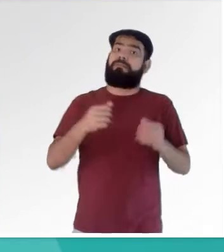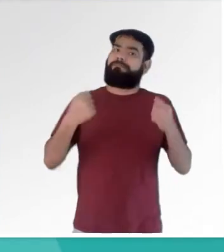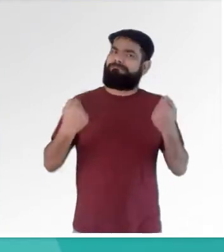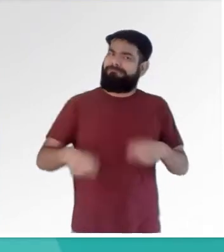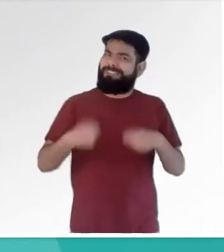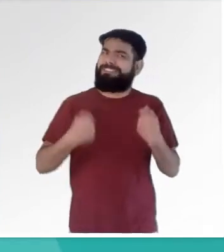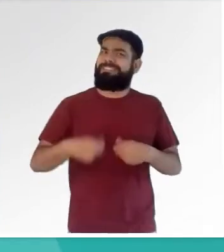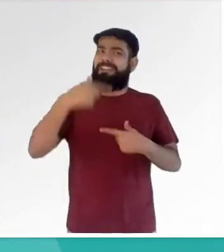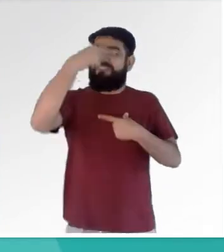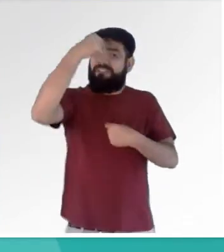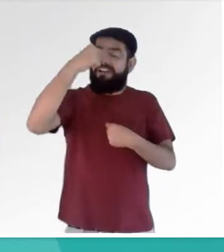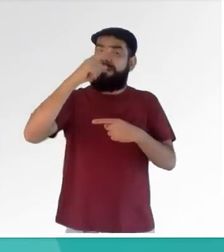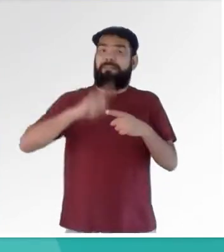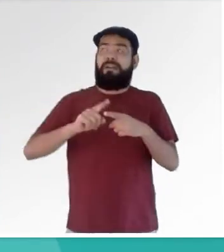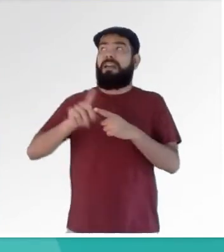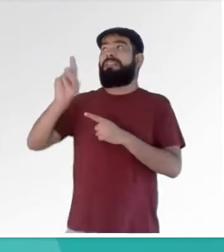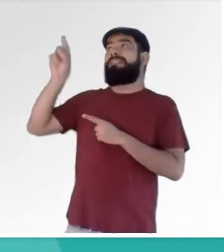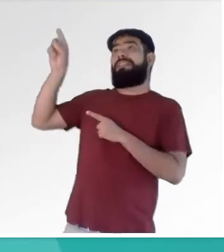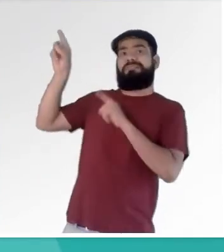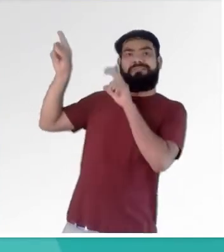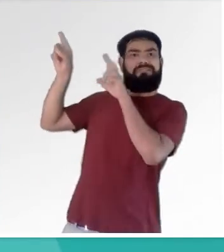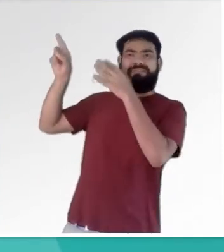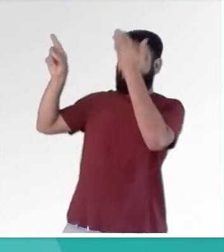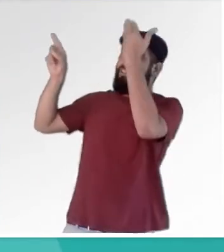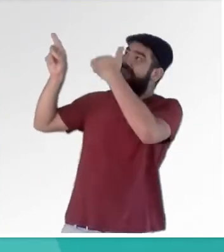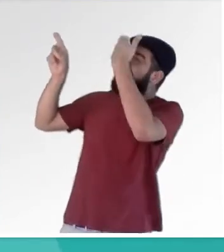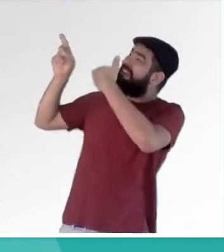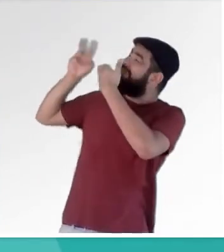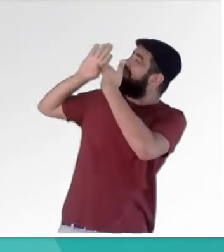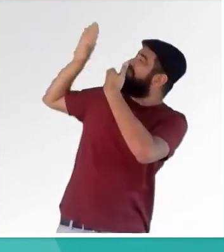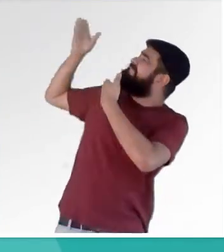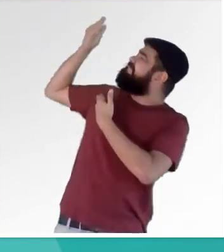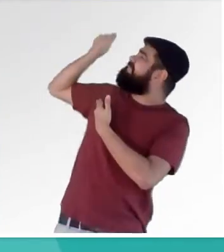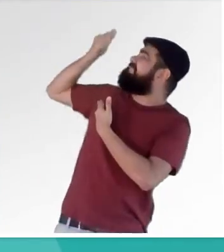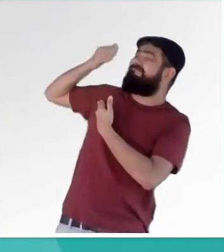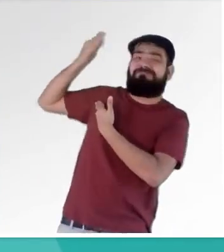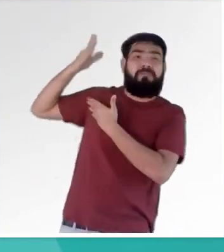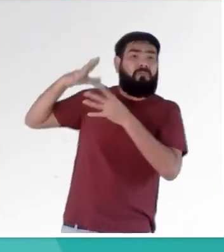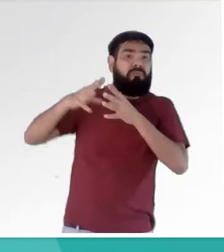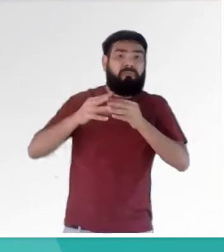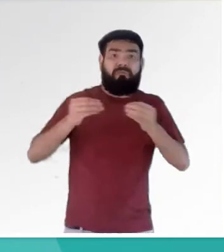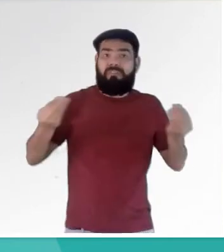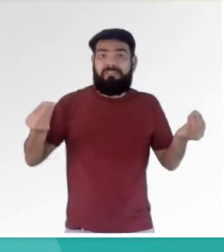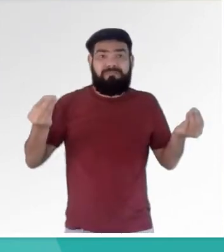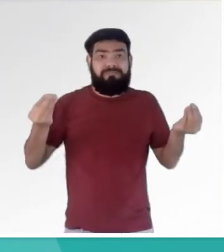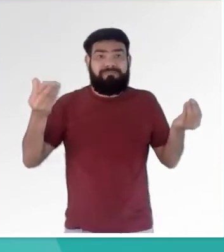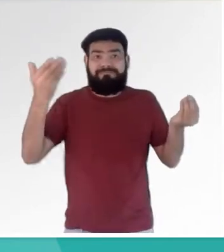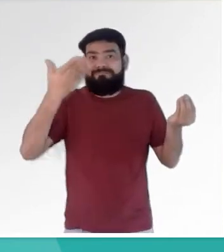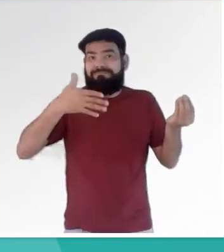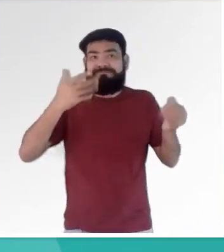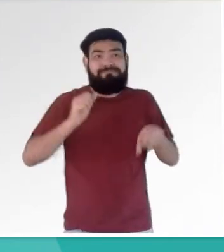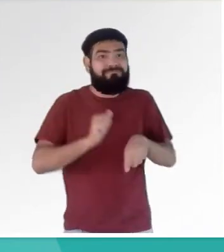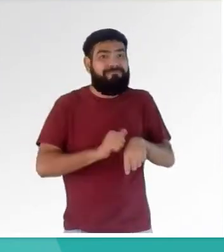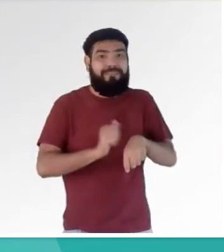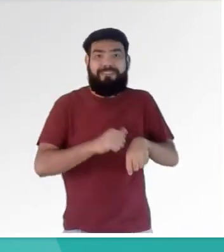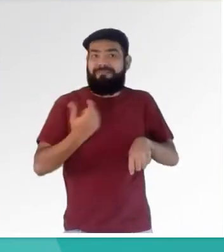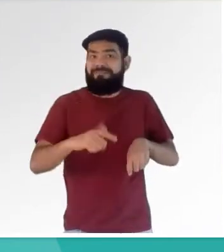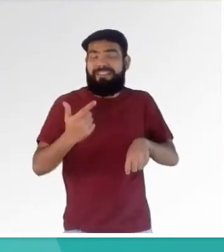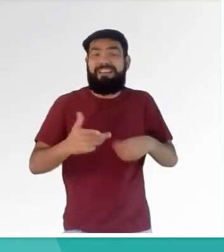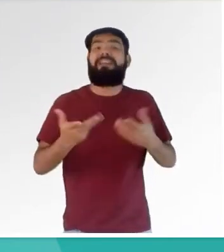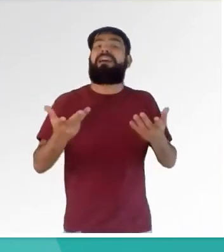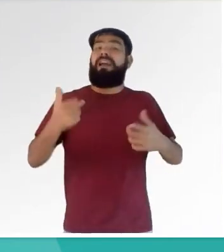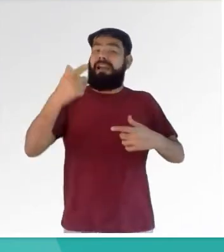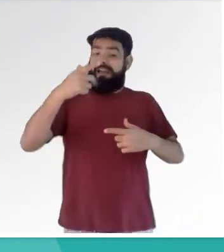vê, né? Porque Deus ele é invisível. Então, a religião, ela tem que ter